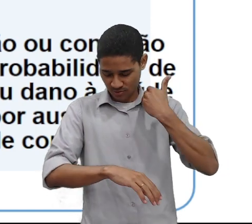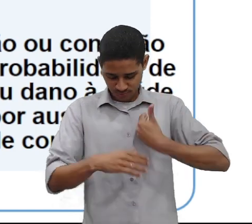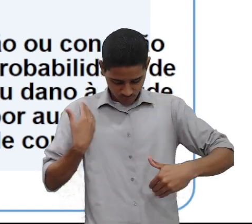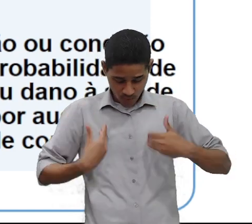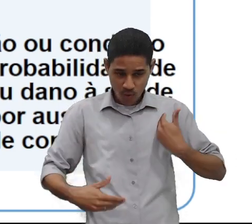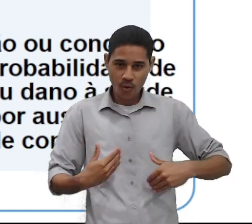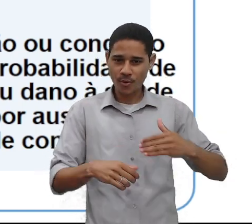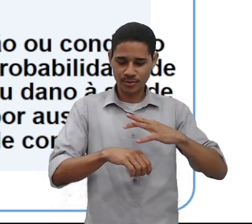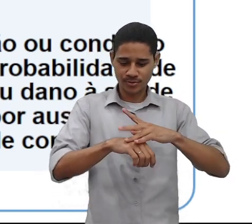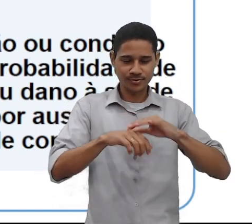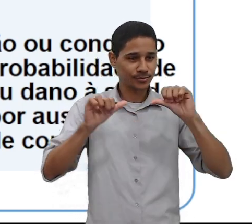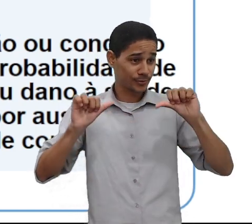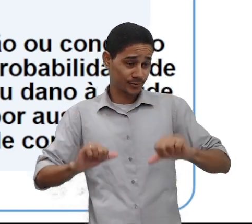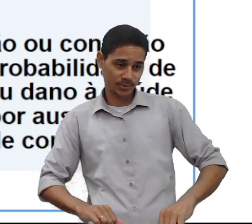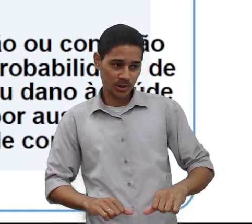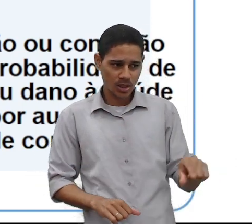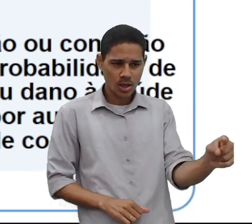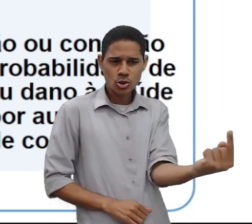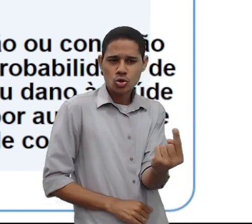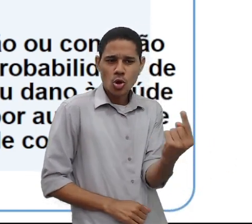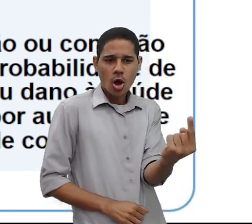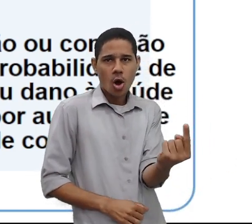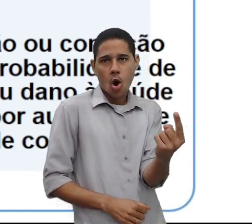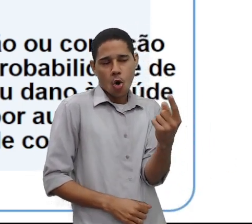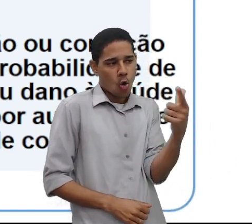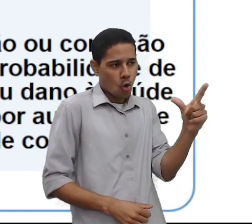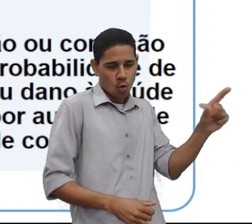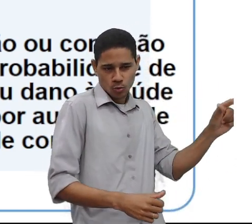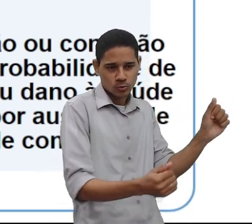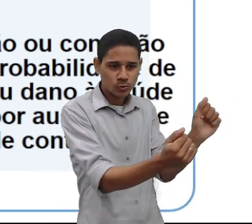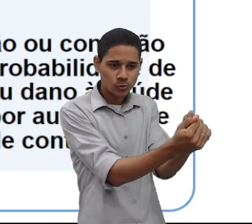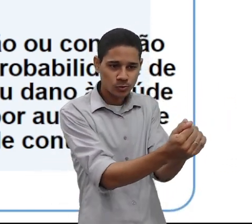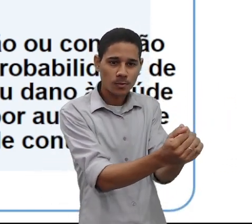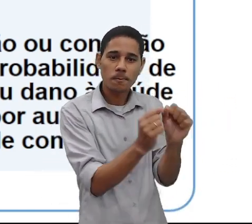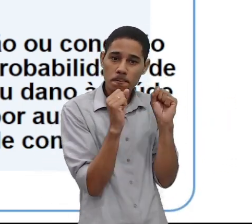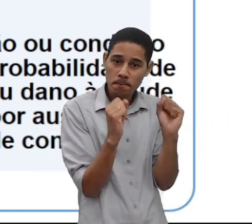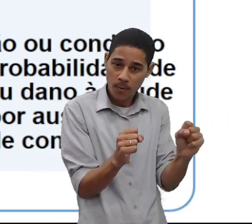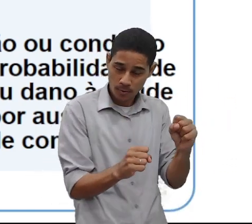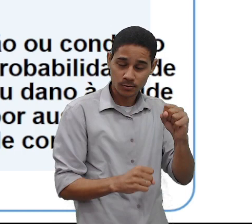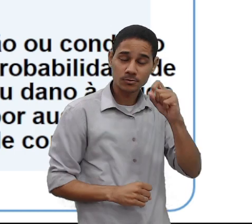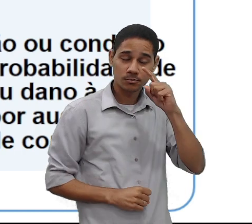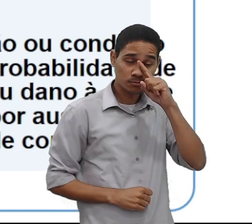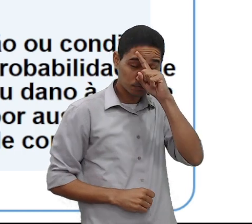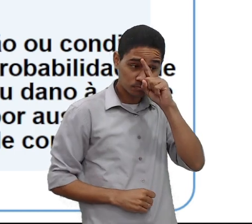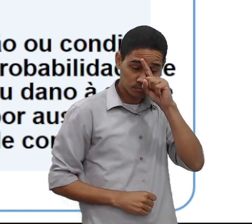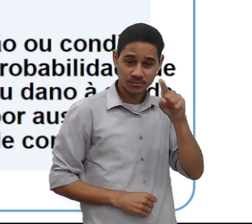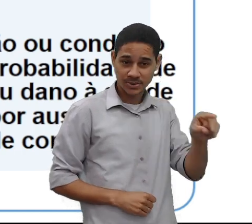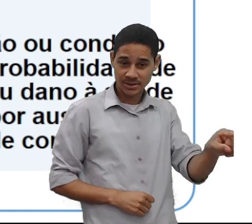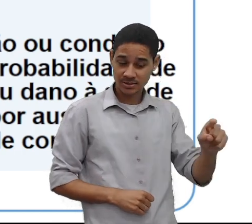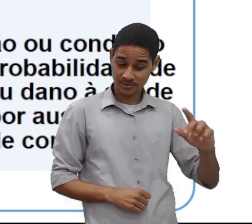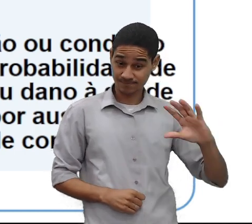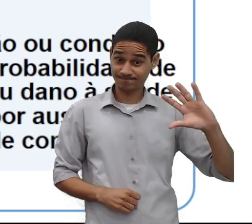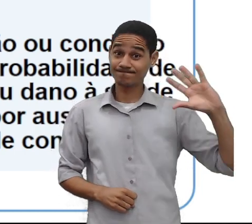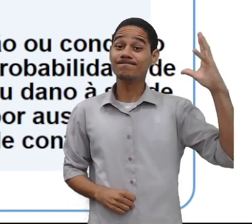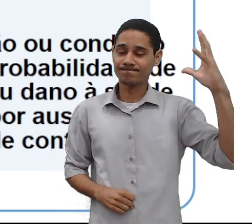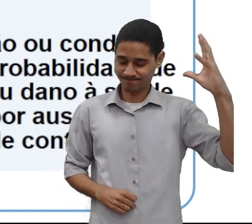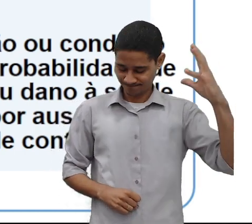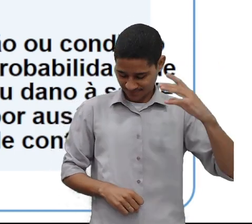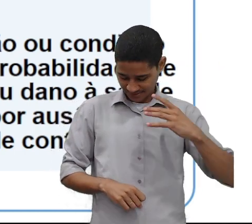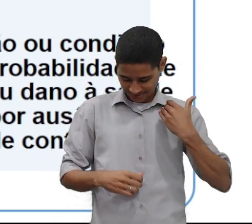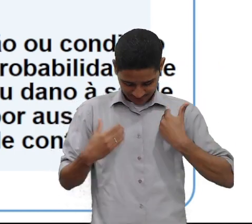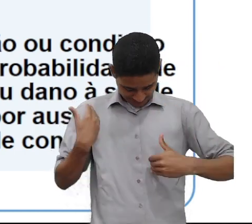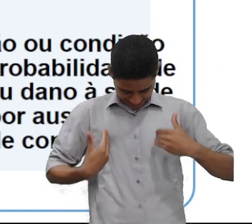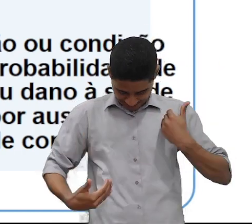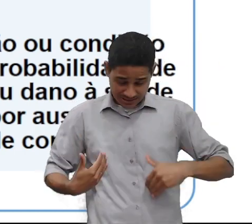isoladamente ou em combinação com outros tem um potencial intrínseco de dar origem a lesões ou agravos